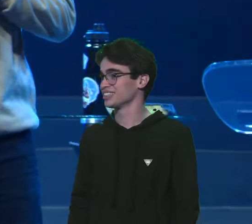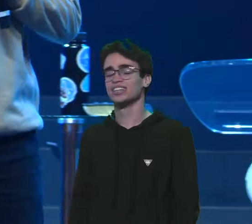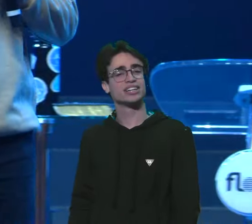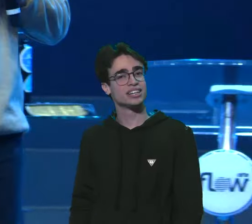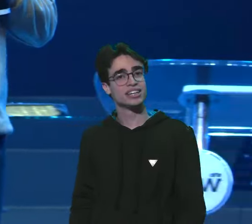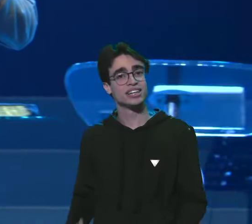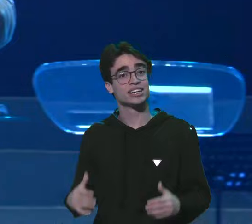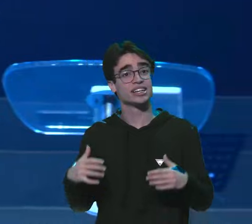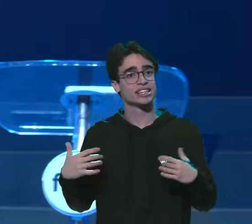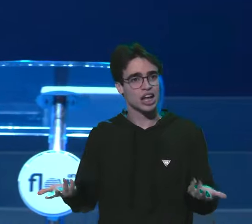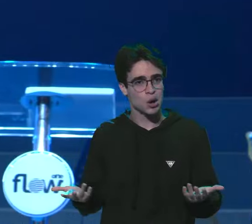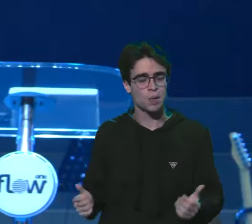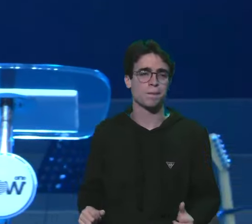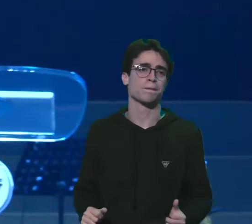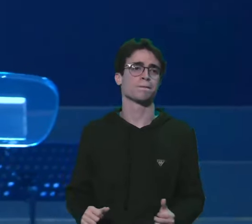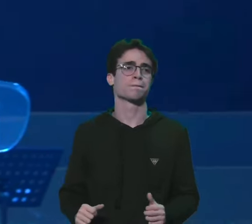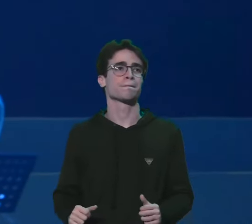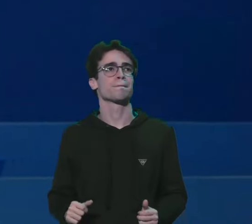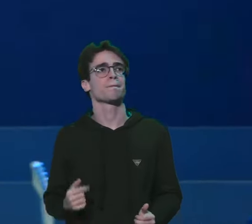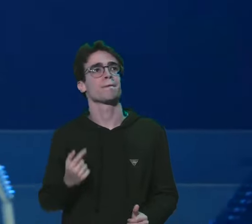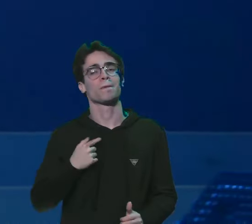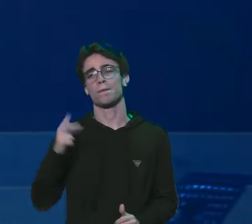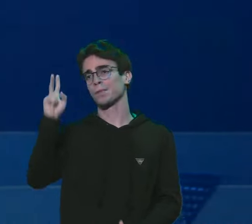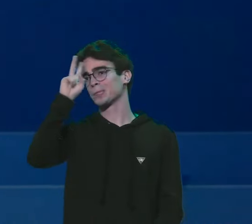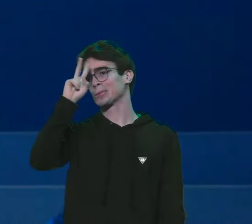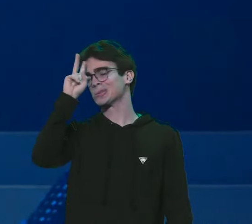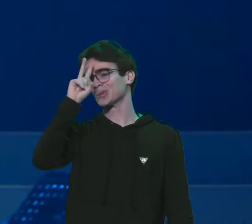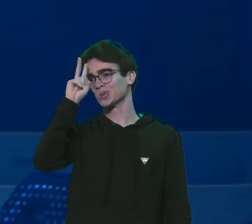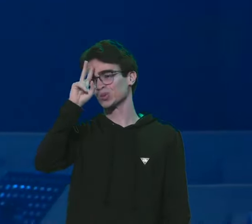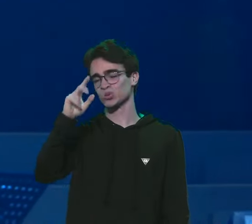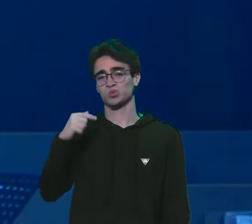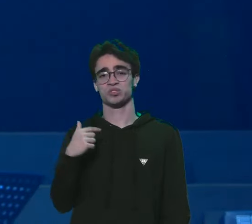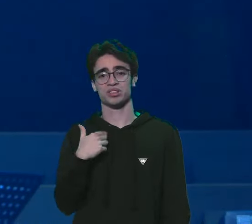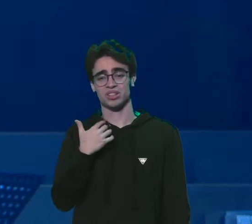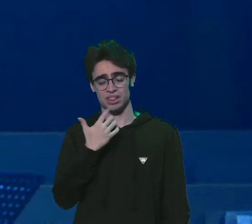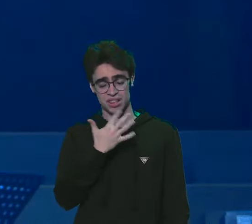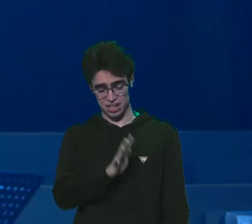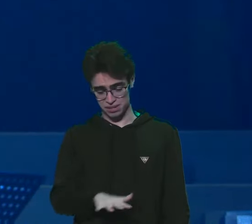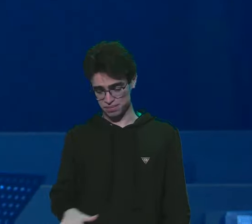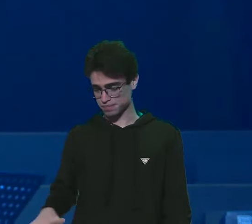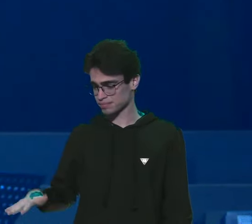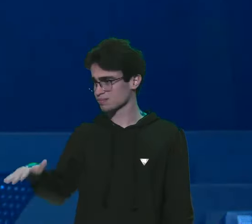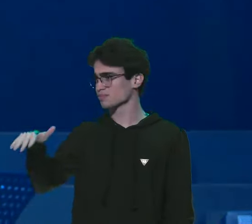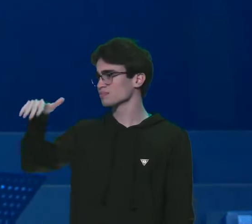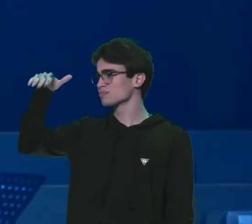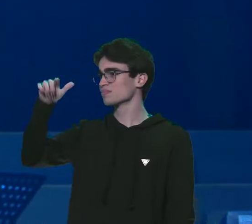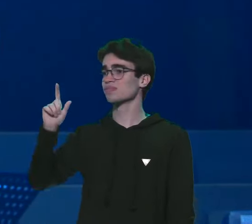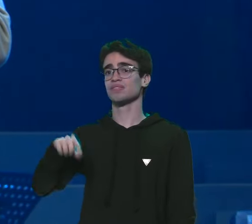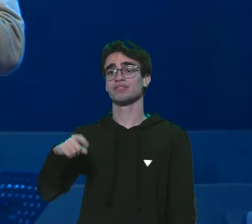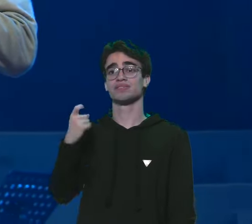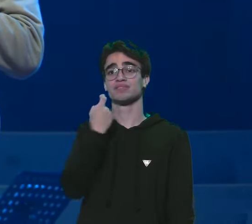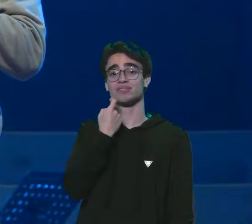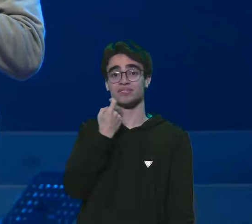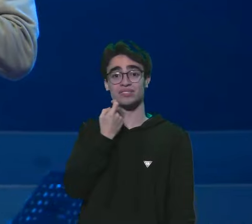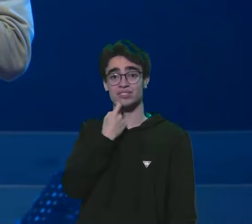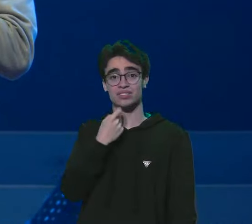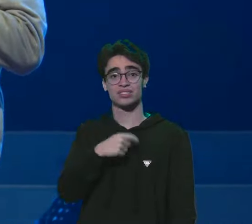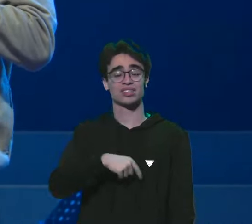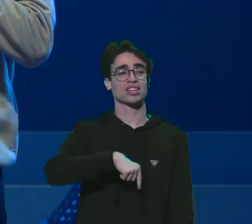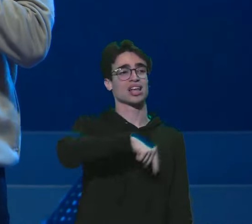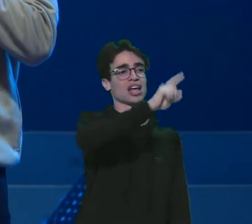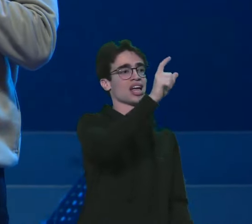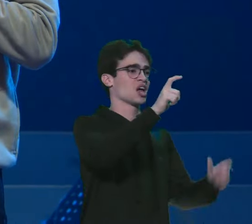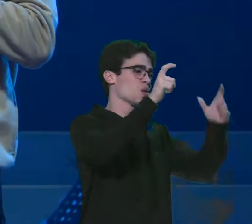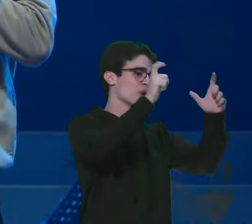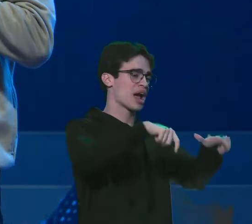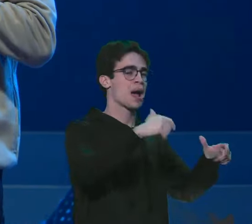E aí, eu lembro de ter passado a minha infância. Na sexta-feira eu ia na mesquita,